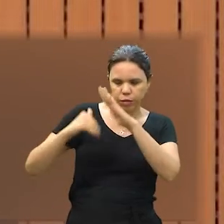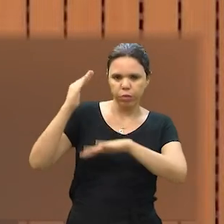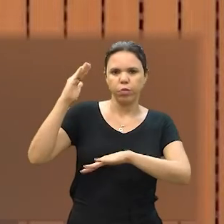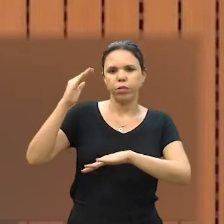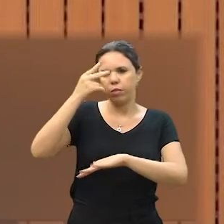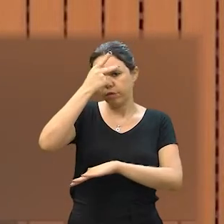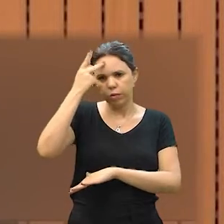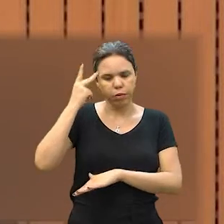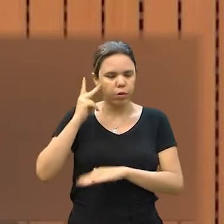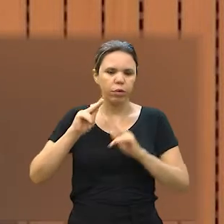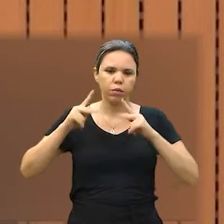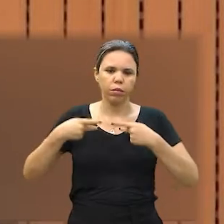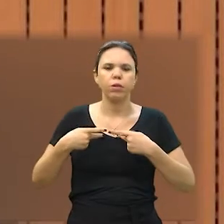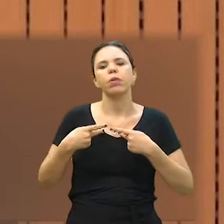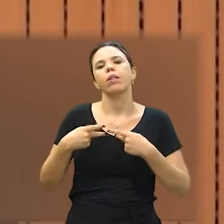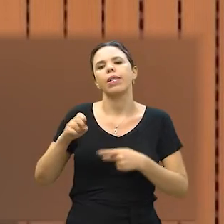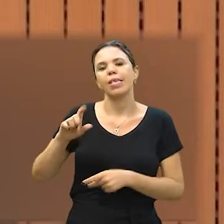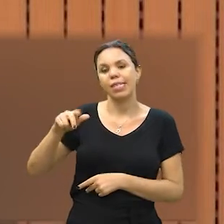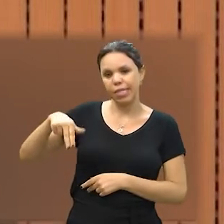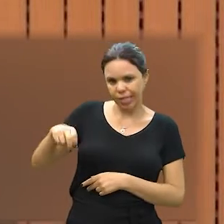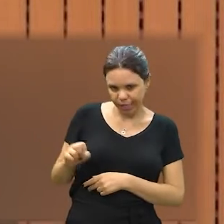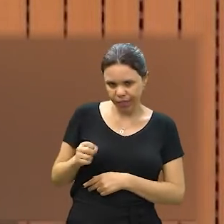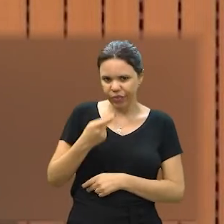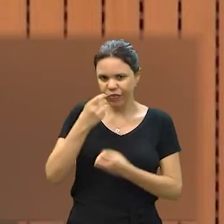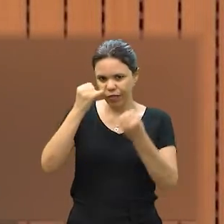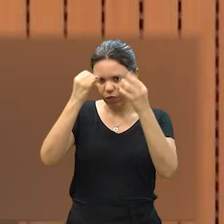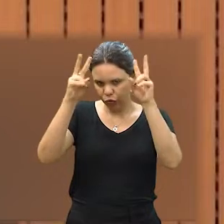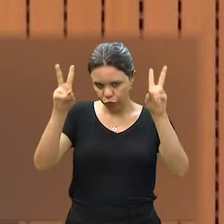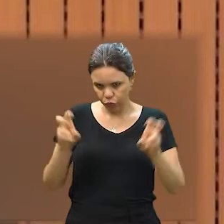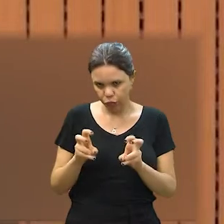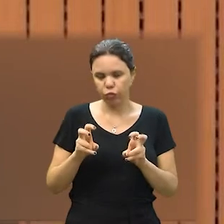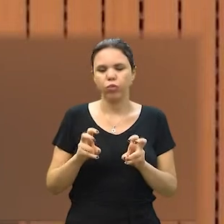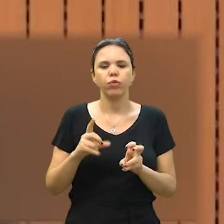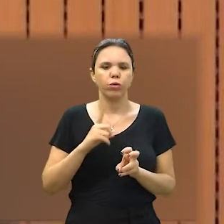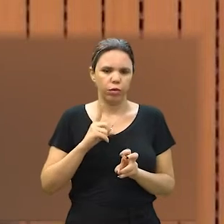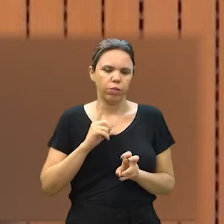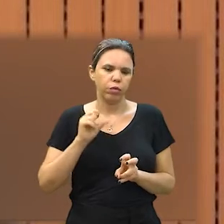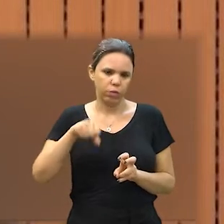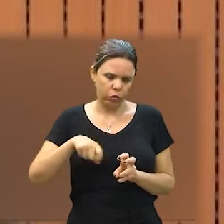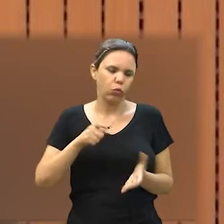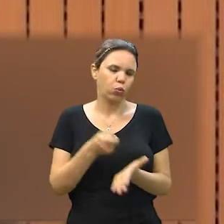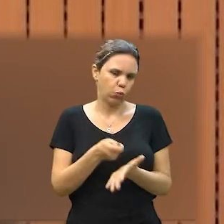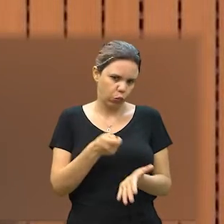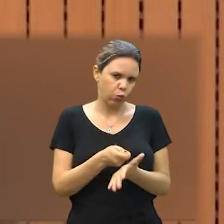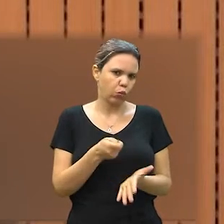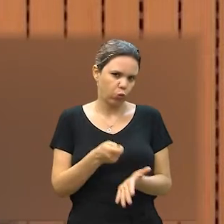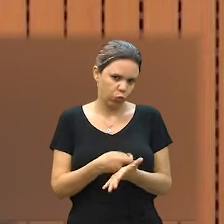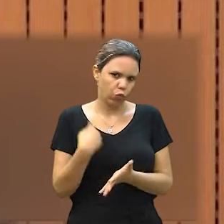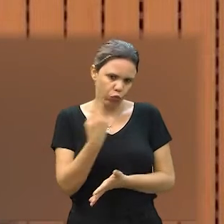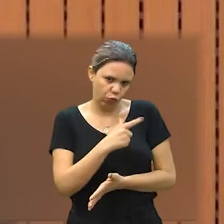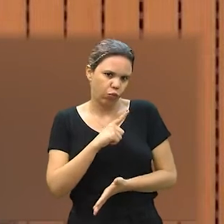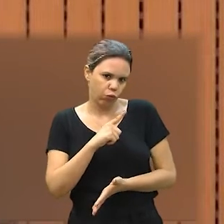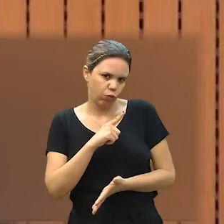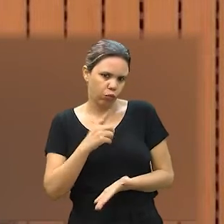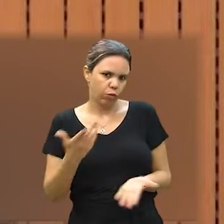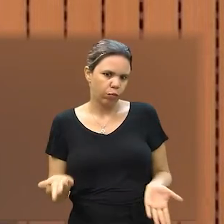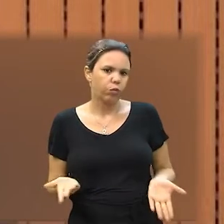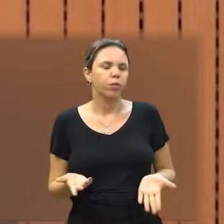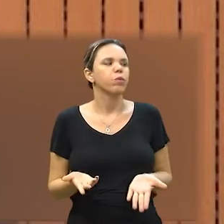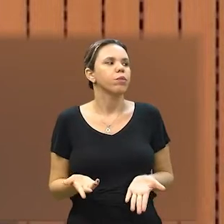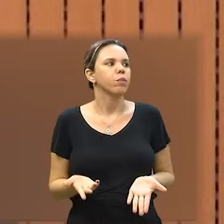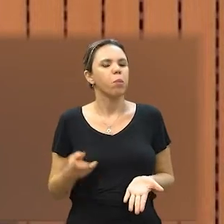uma obrigatoriedade de que nós tenhamos esse PLC. Há, sim, uma obrigatoriedade que